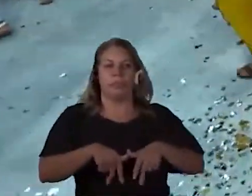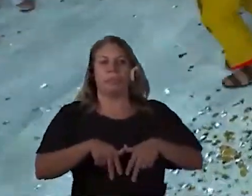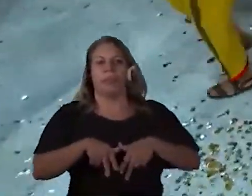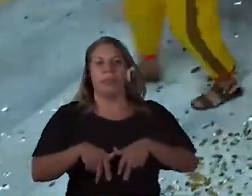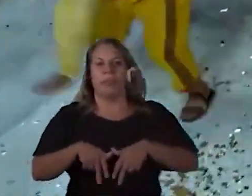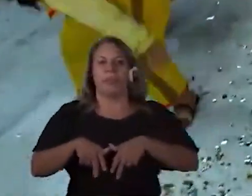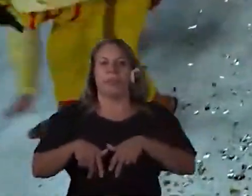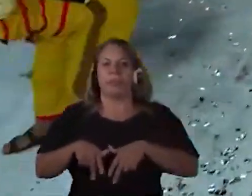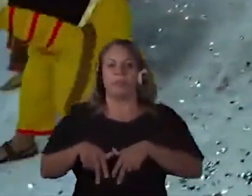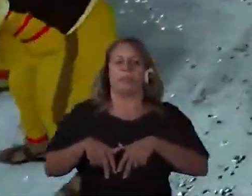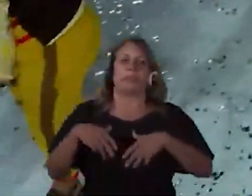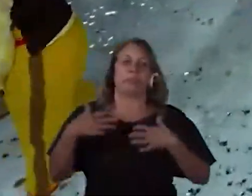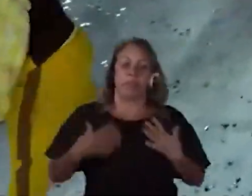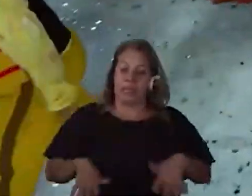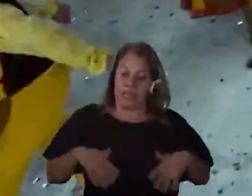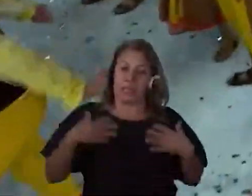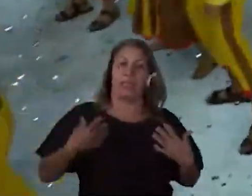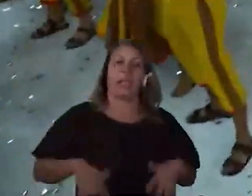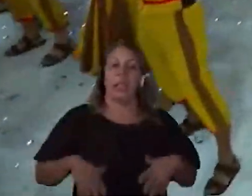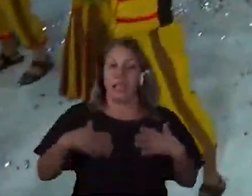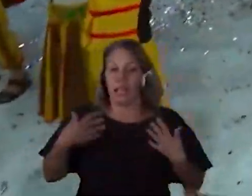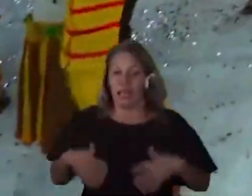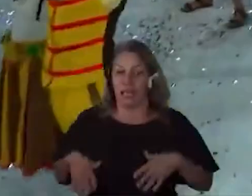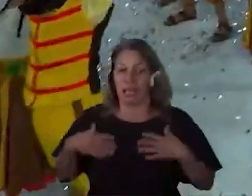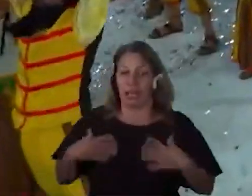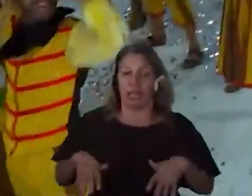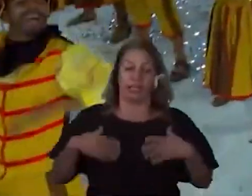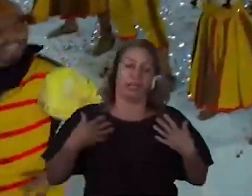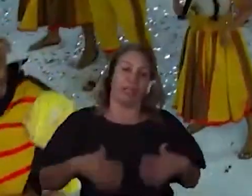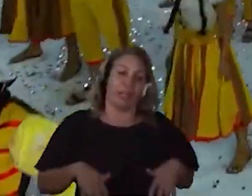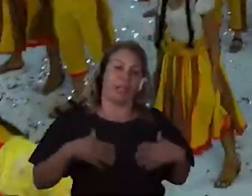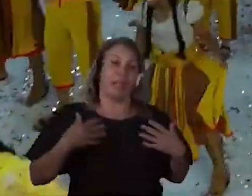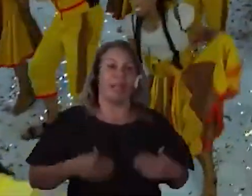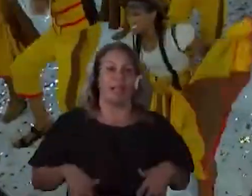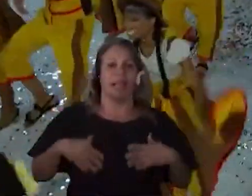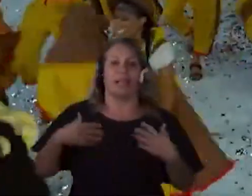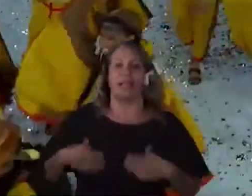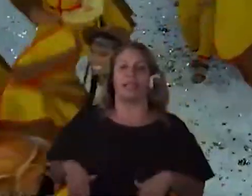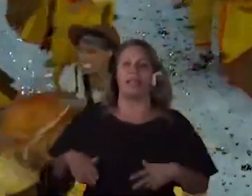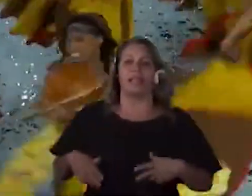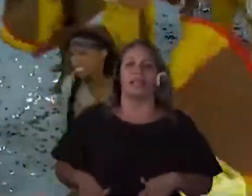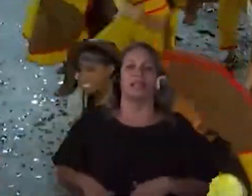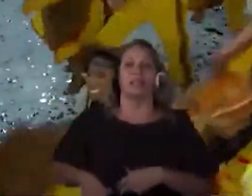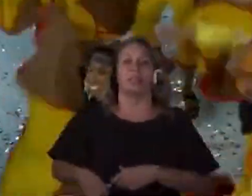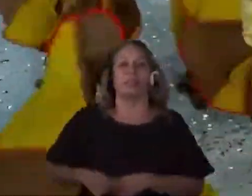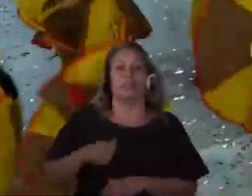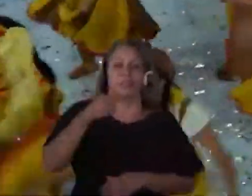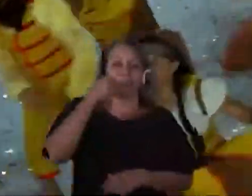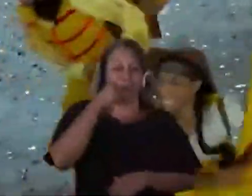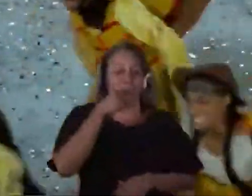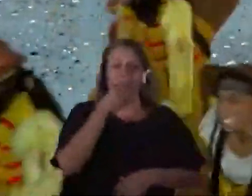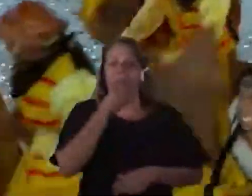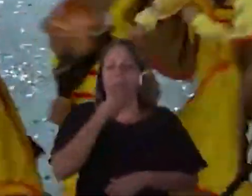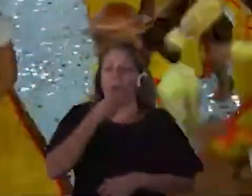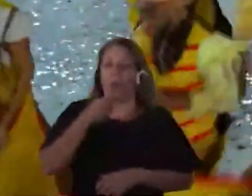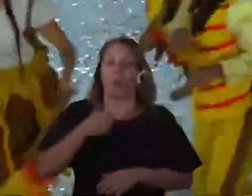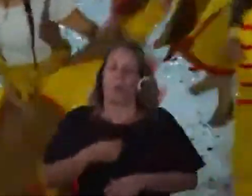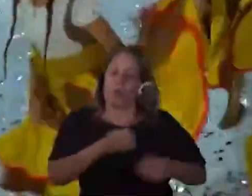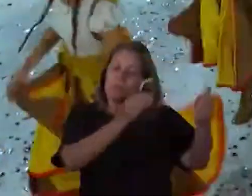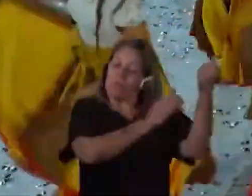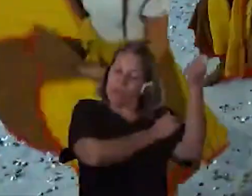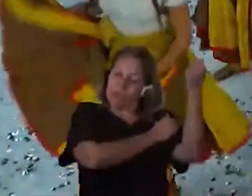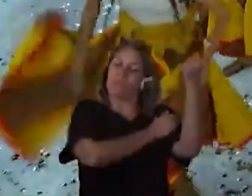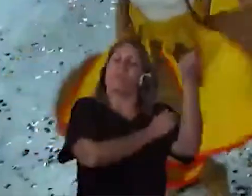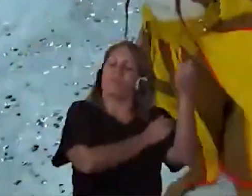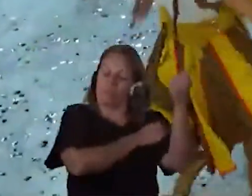fiquei muito com esse receio, né, de caramba, se o grupo não for muito bem, vai ter uma grande responsabilidade minha, né. E aí também